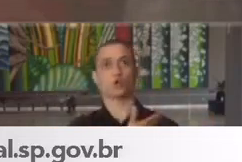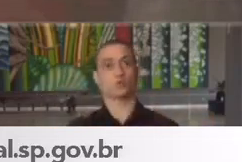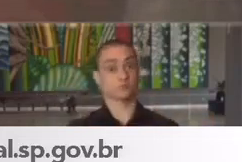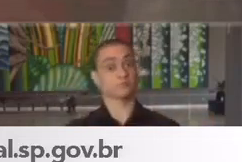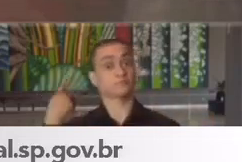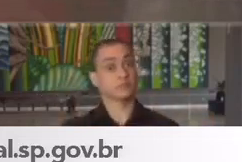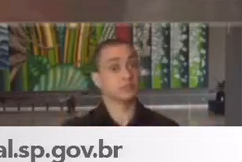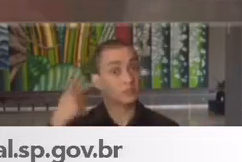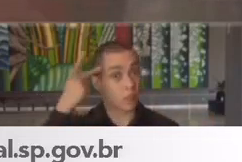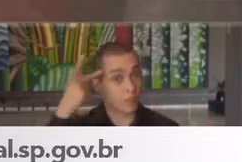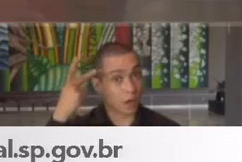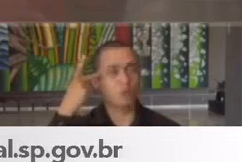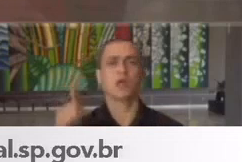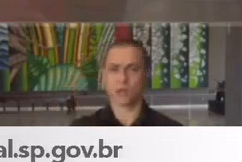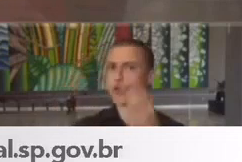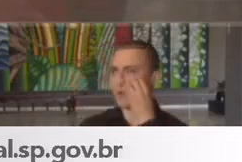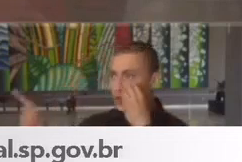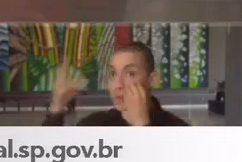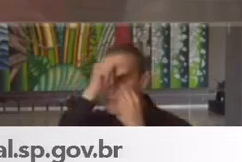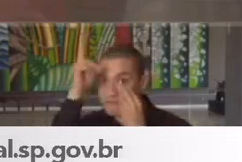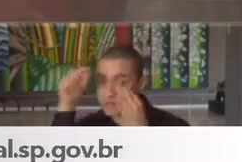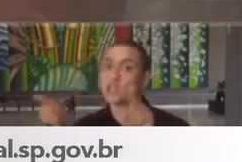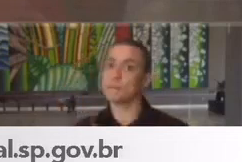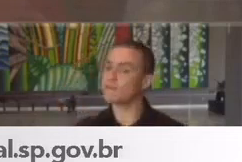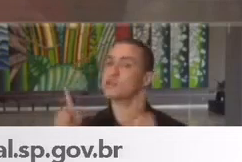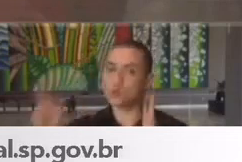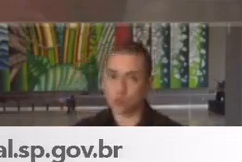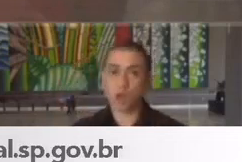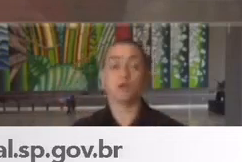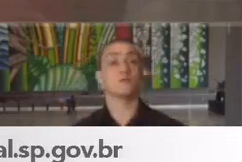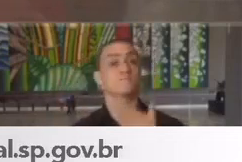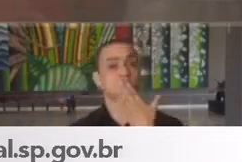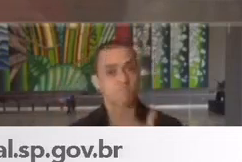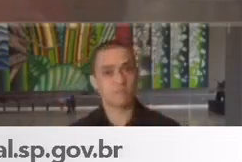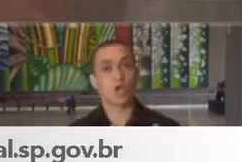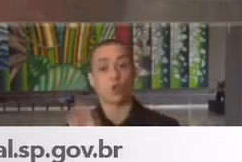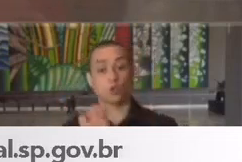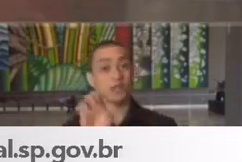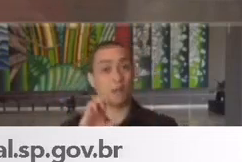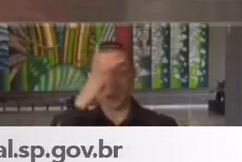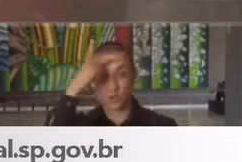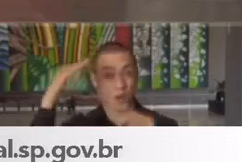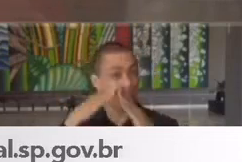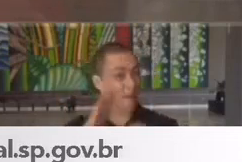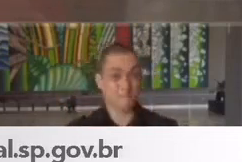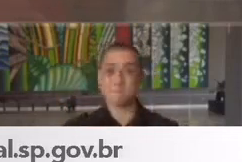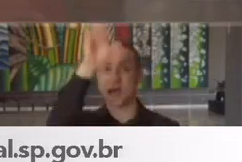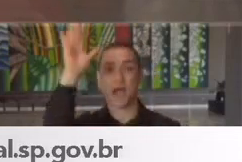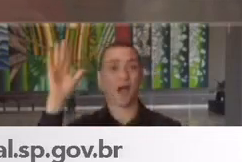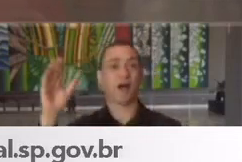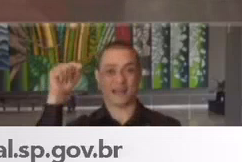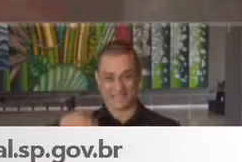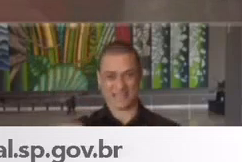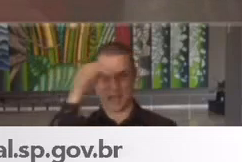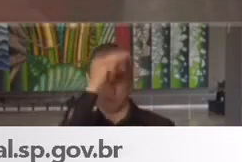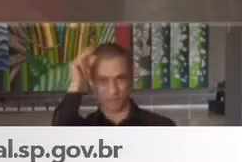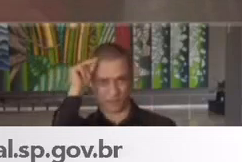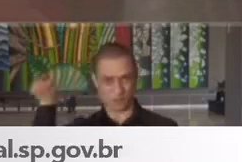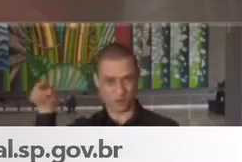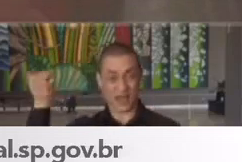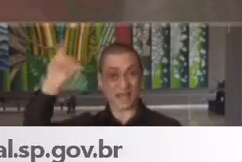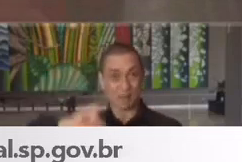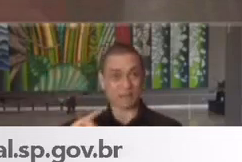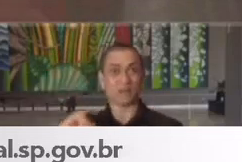certamente o Bruno fará o mesmo como prefeito da capital de São Paulo, o Estado com o maior número de habitantes, a capital, a cidade com o maior número de habitantes também no